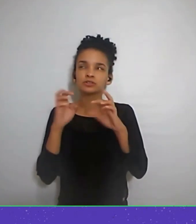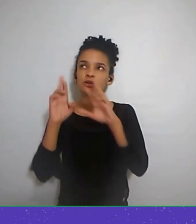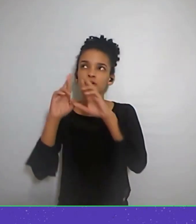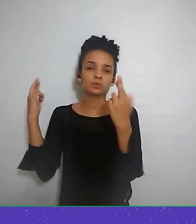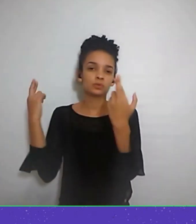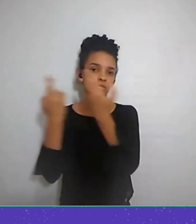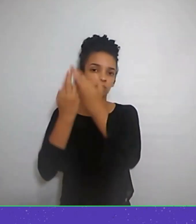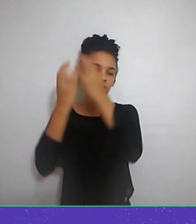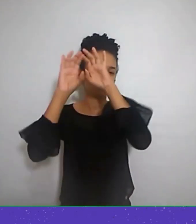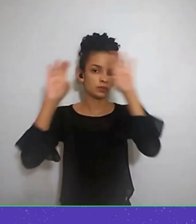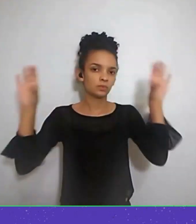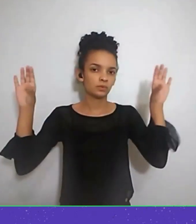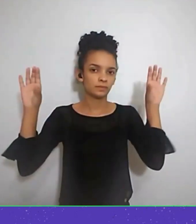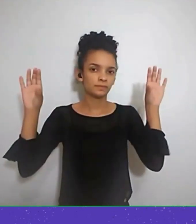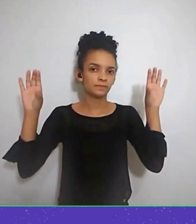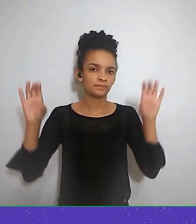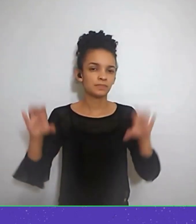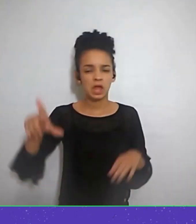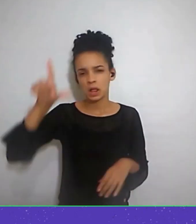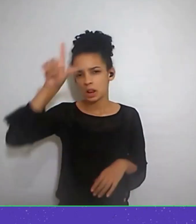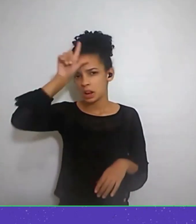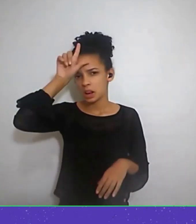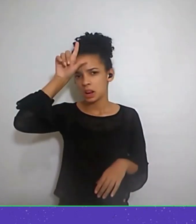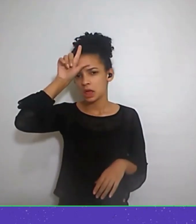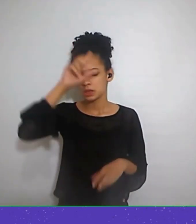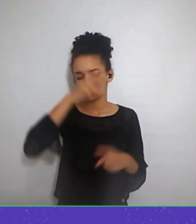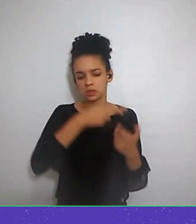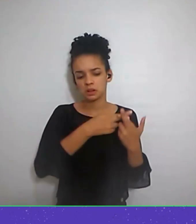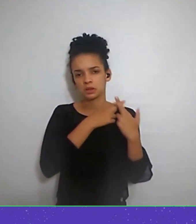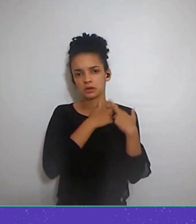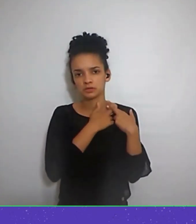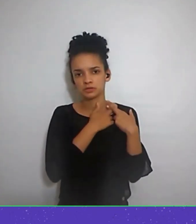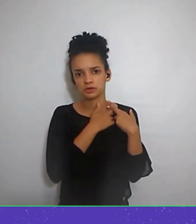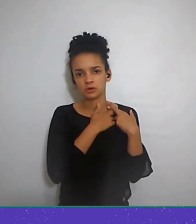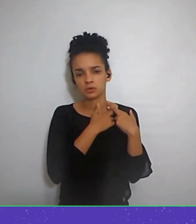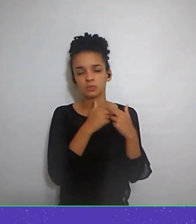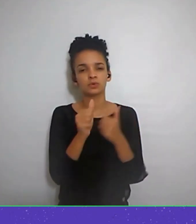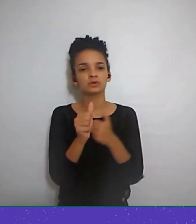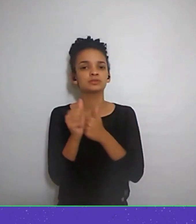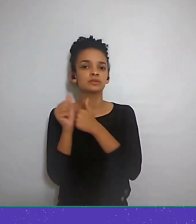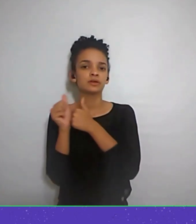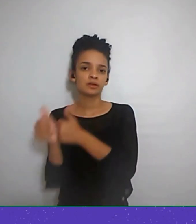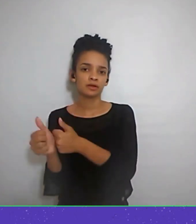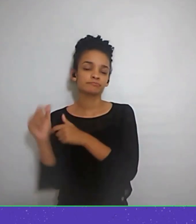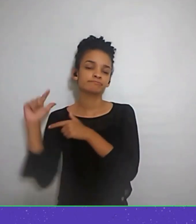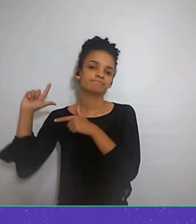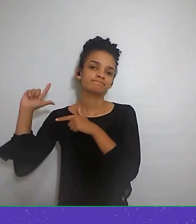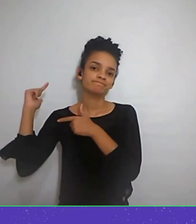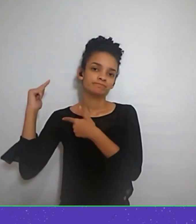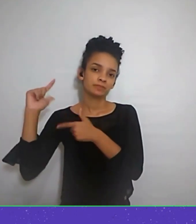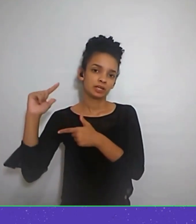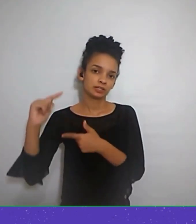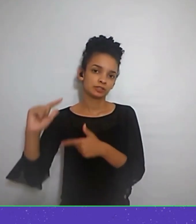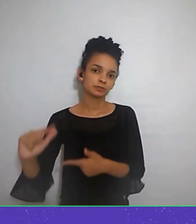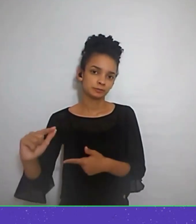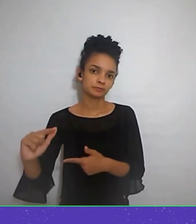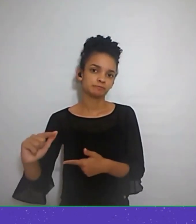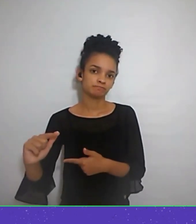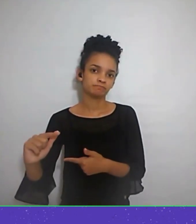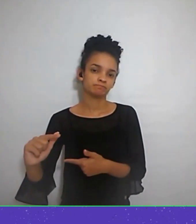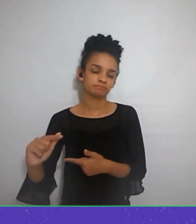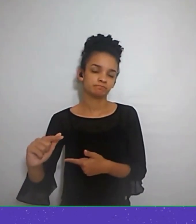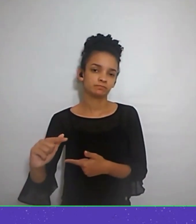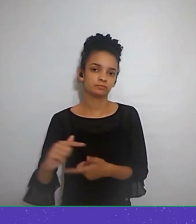religiosos do povo seguiram a tradição dos anciãos. Isso o irmão André leu